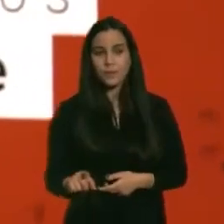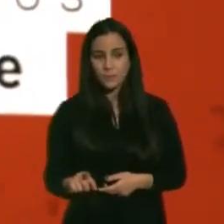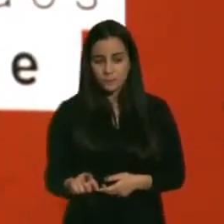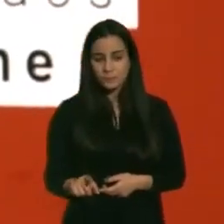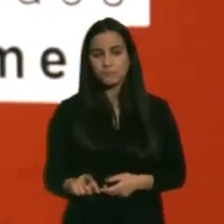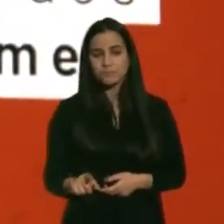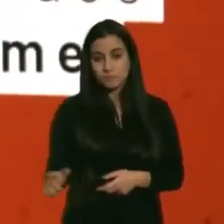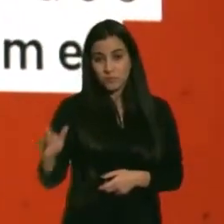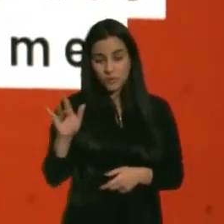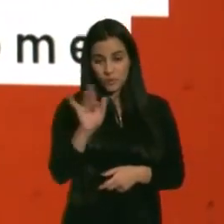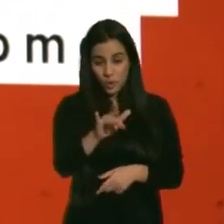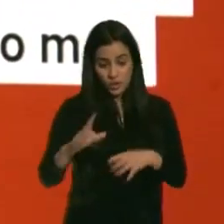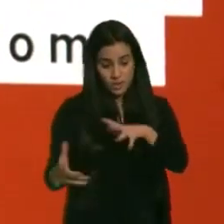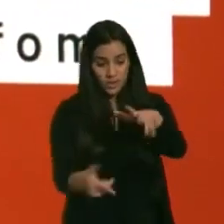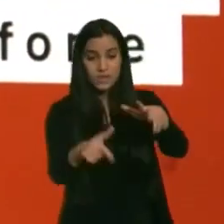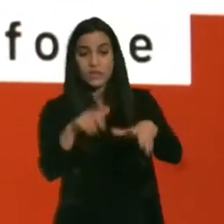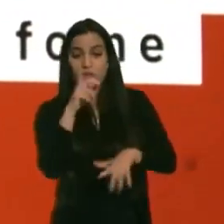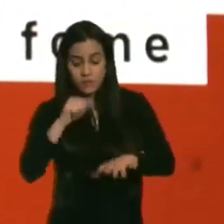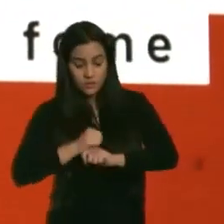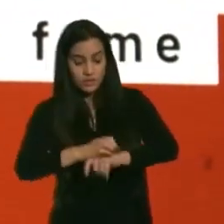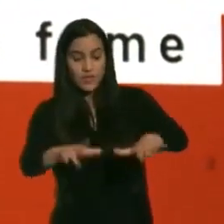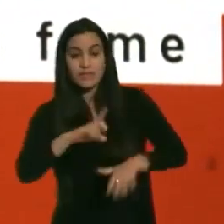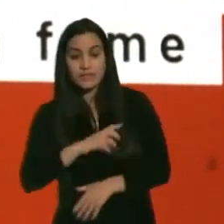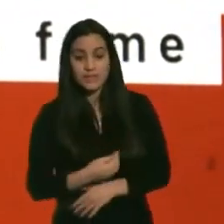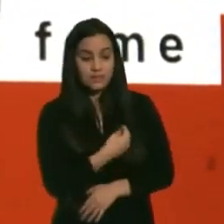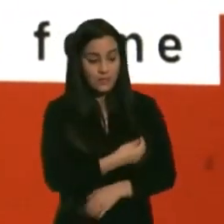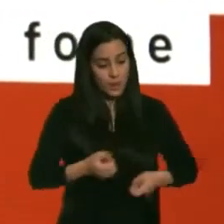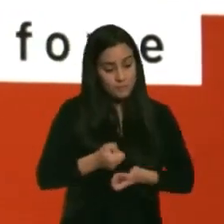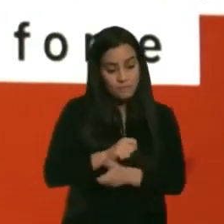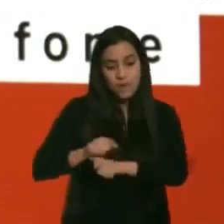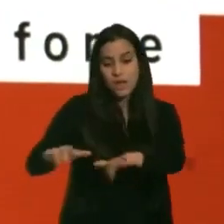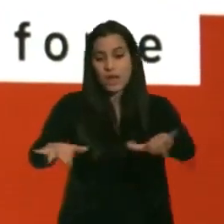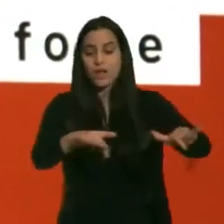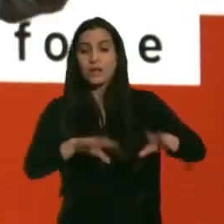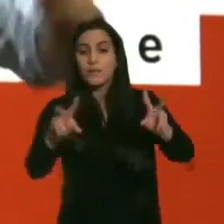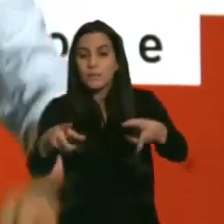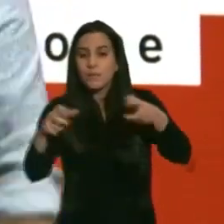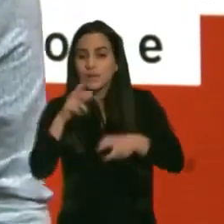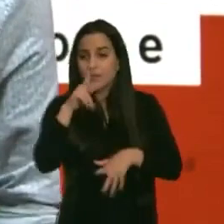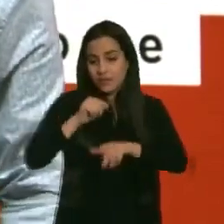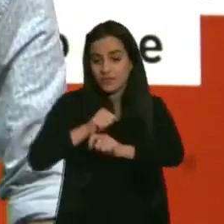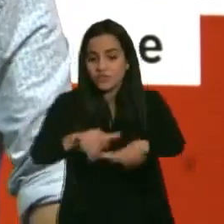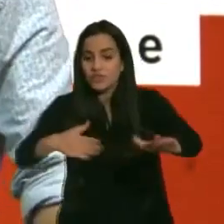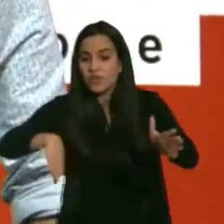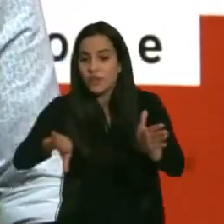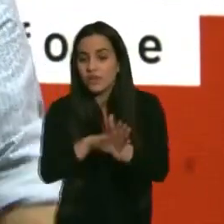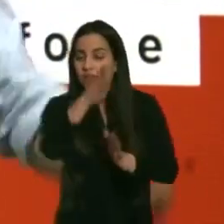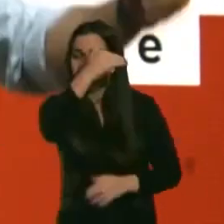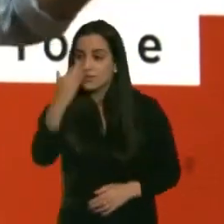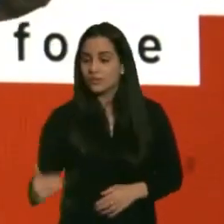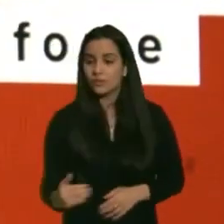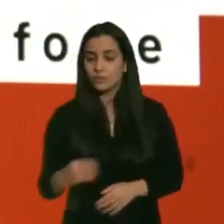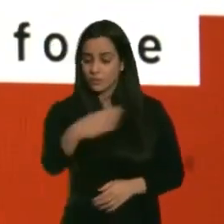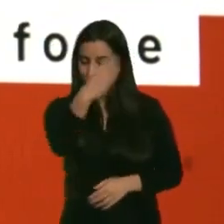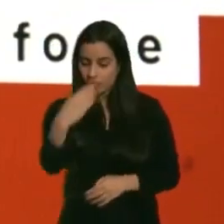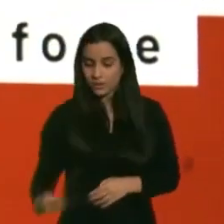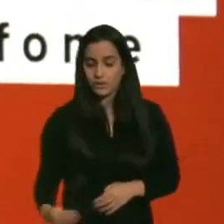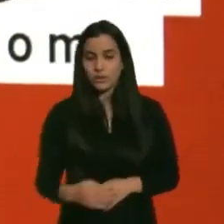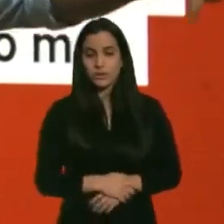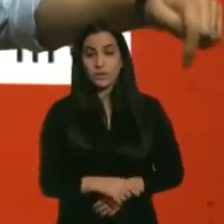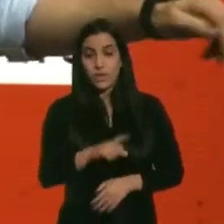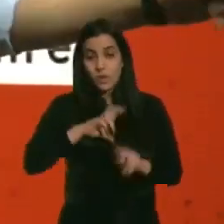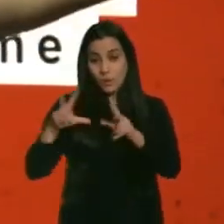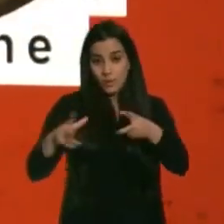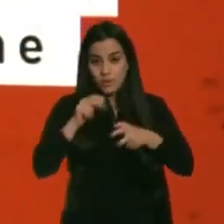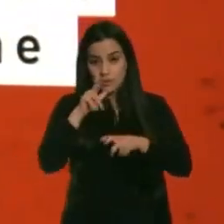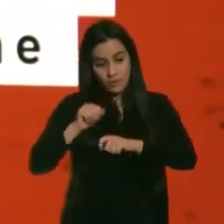aonde esse rio chega? A vida, eu vejo este rio chegando no Brasil. Eu vejo ele